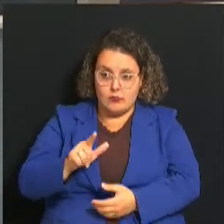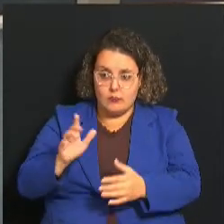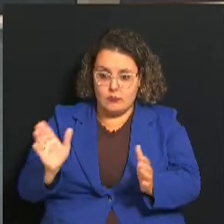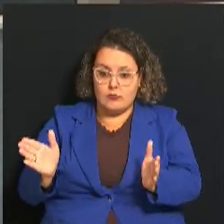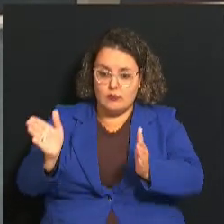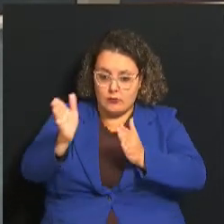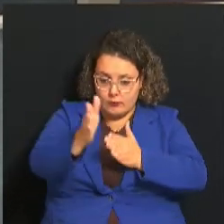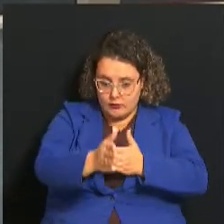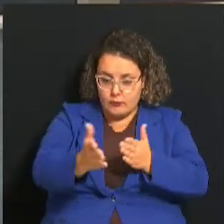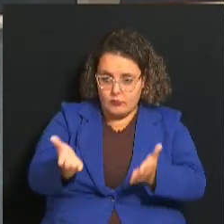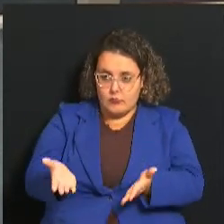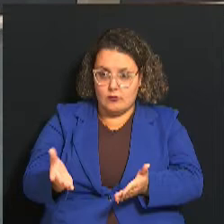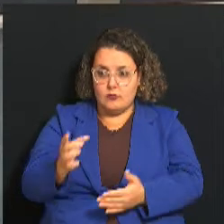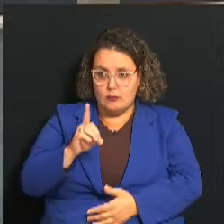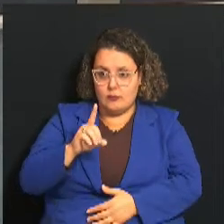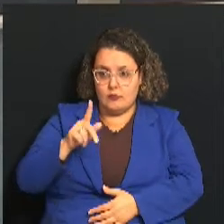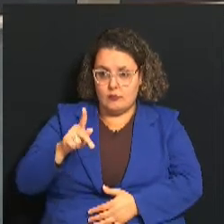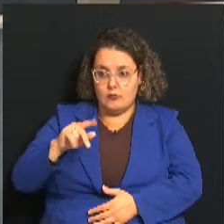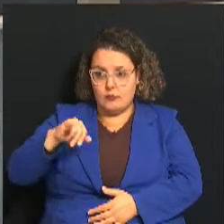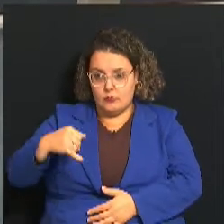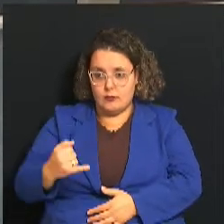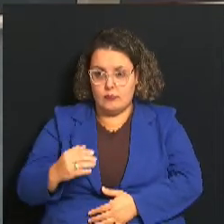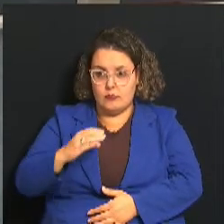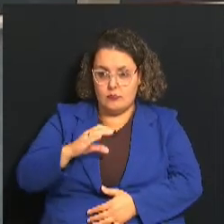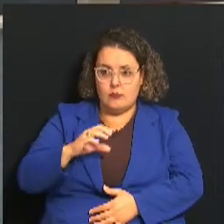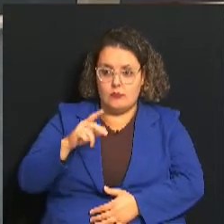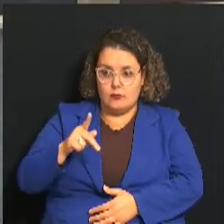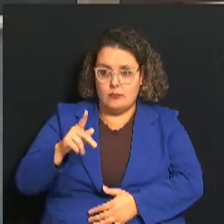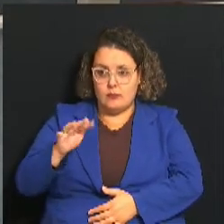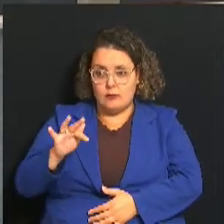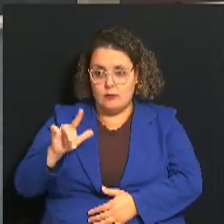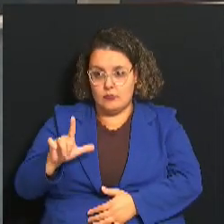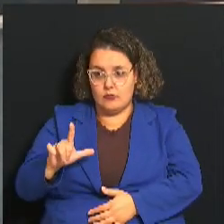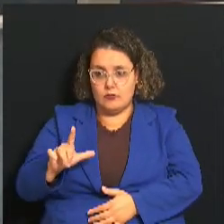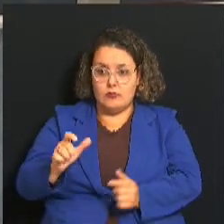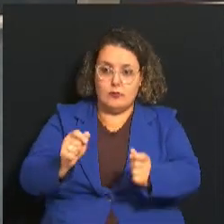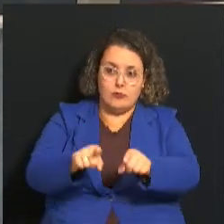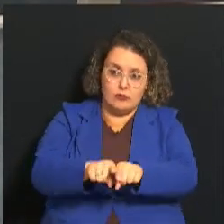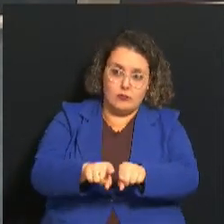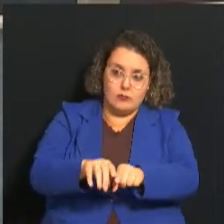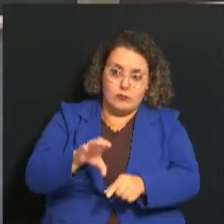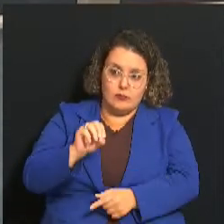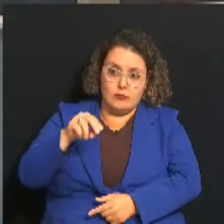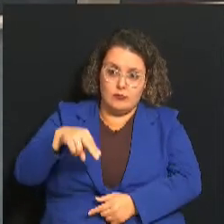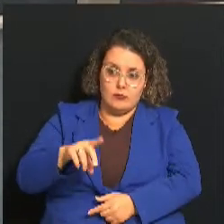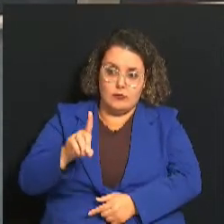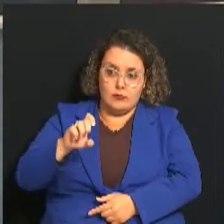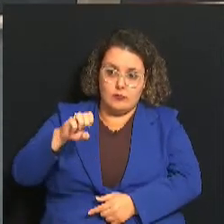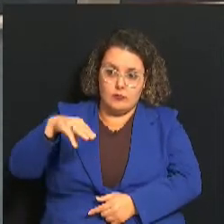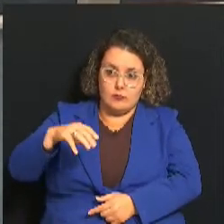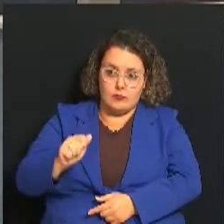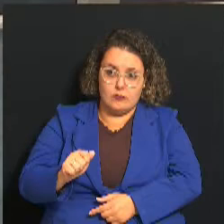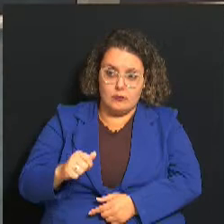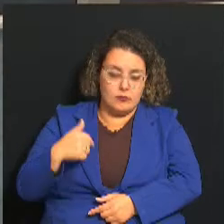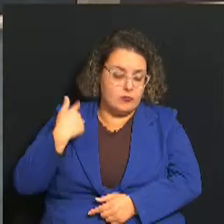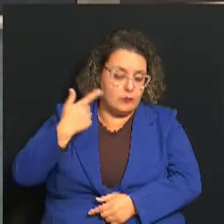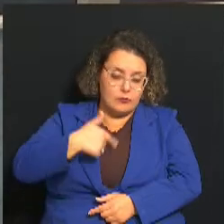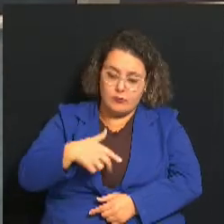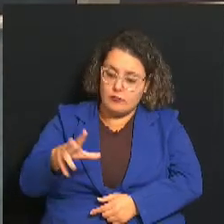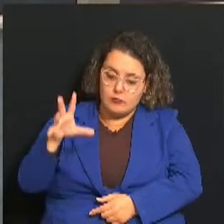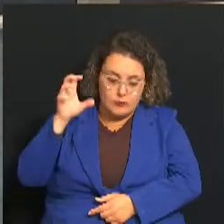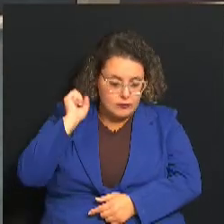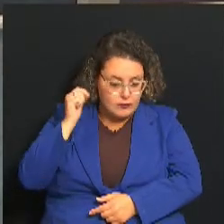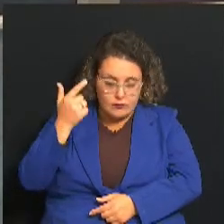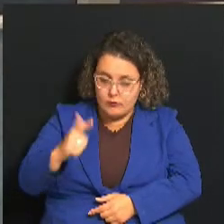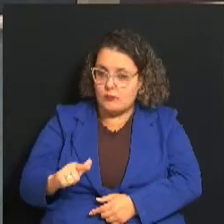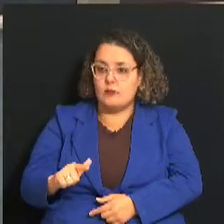laços entre o DPJ, a CPFL e Condema, e a gente não foi ouvido mais uma vez, né? Então, assim, isso